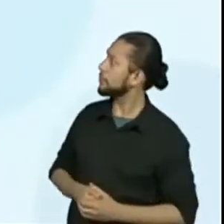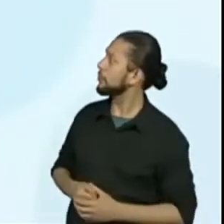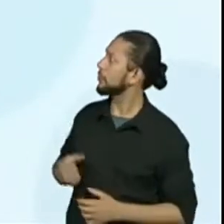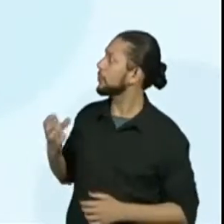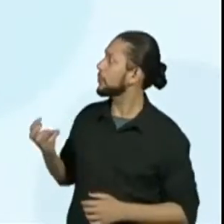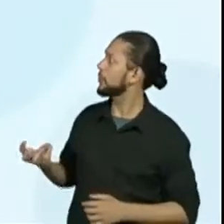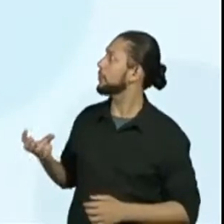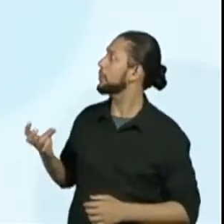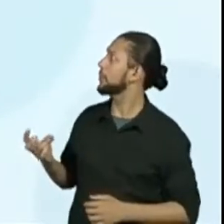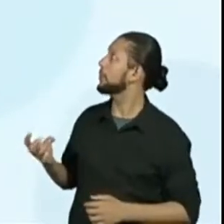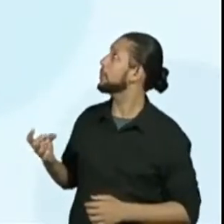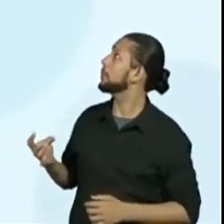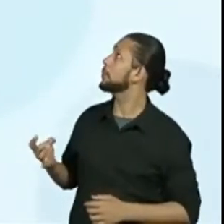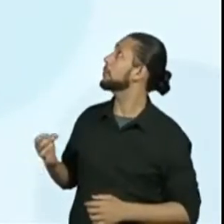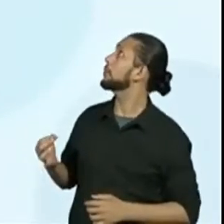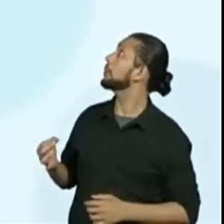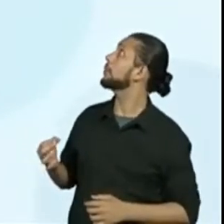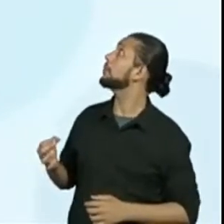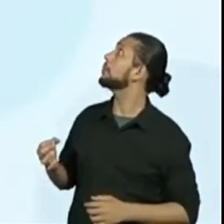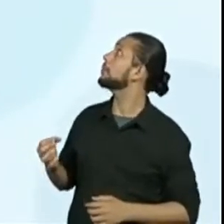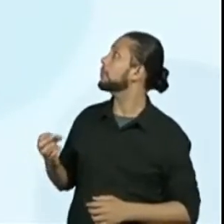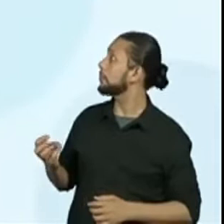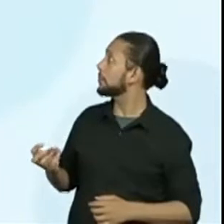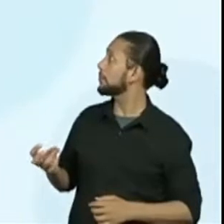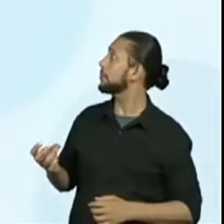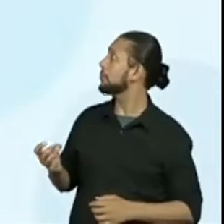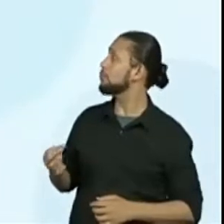Vamos lá, vamos ver.